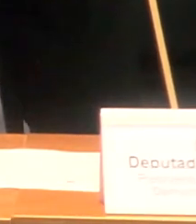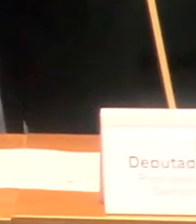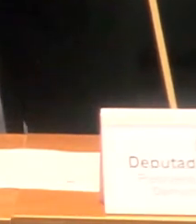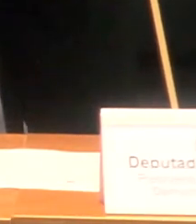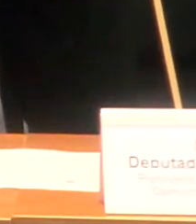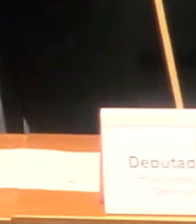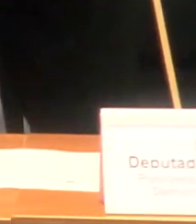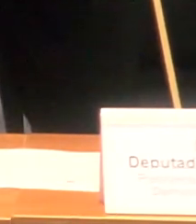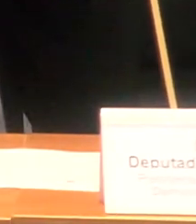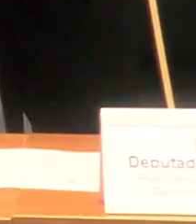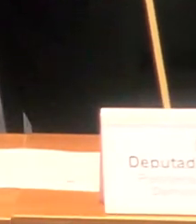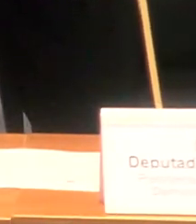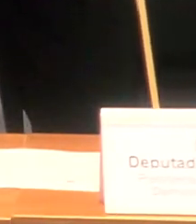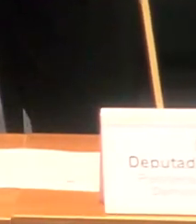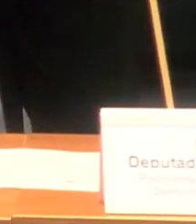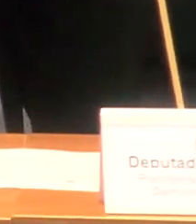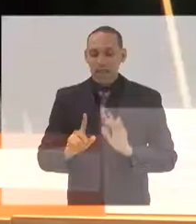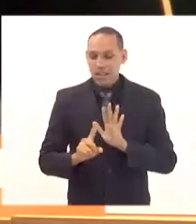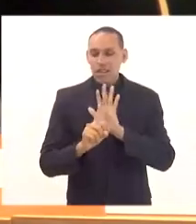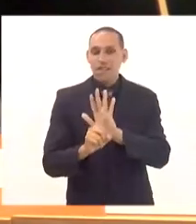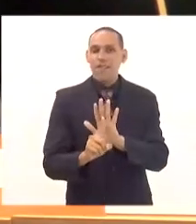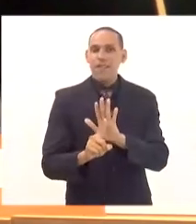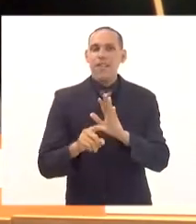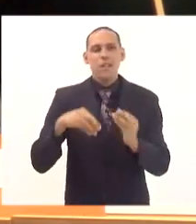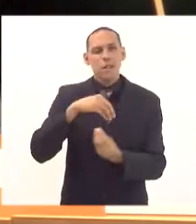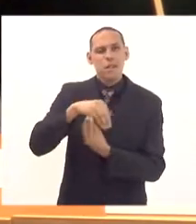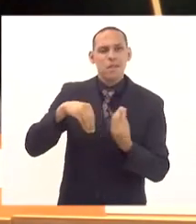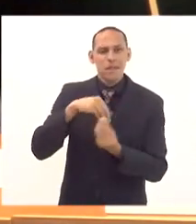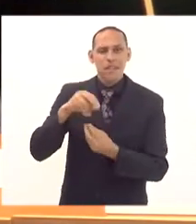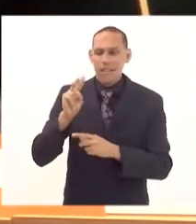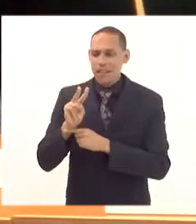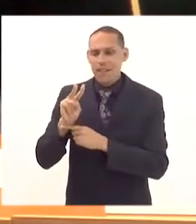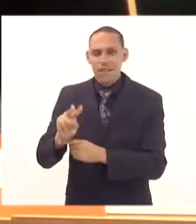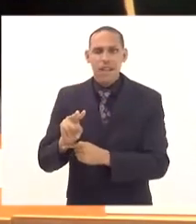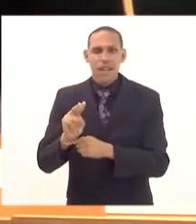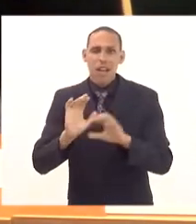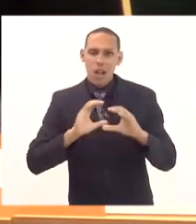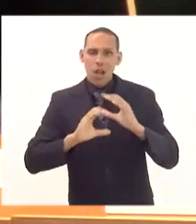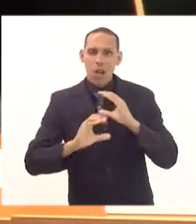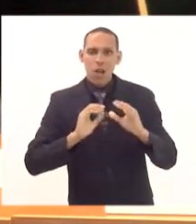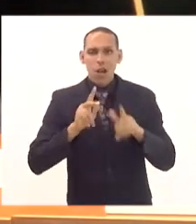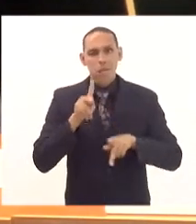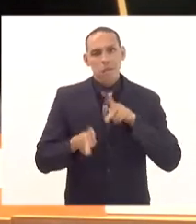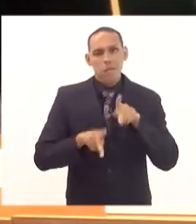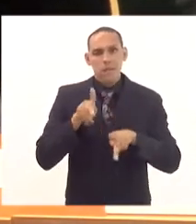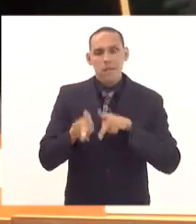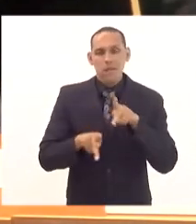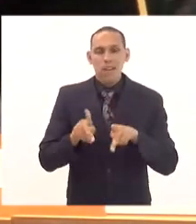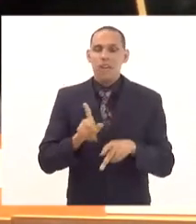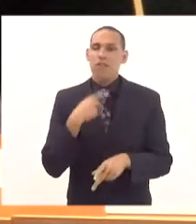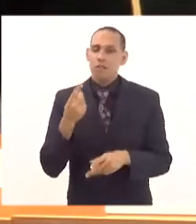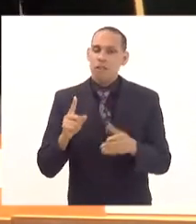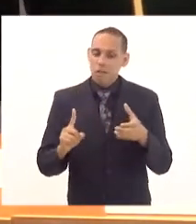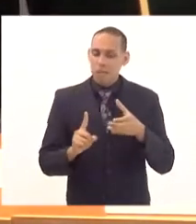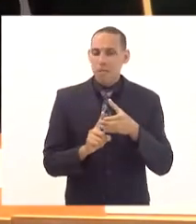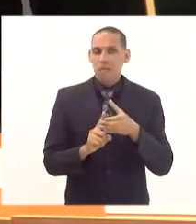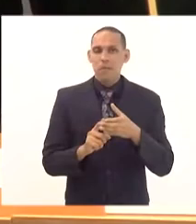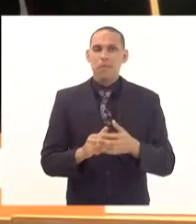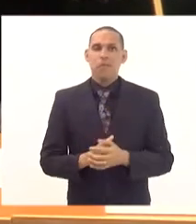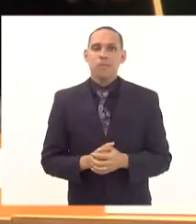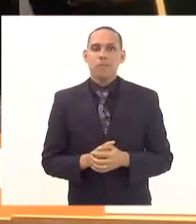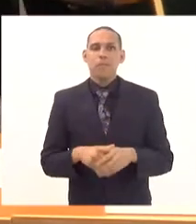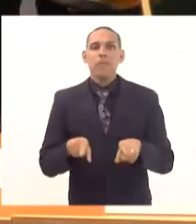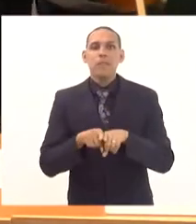da frente mista em defesa da comunicação popular da qual nós também fazemos parte